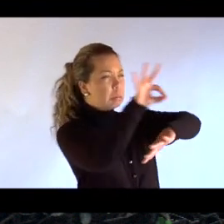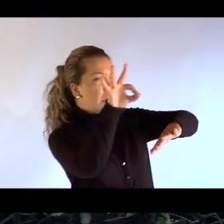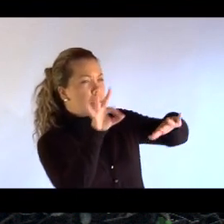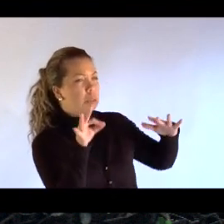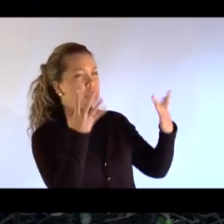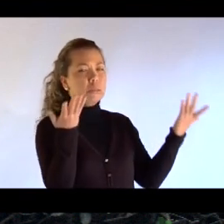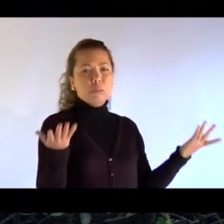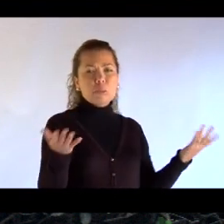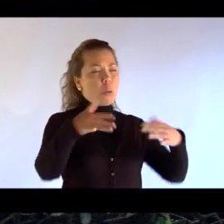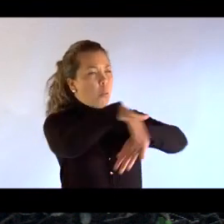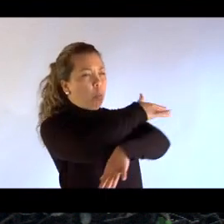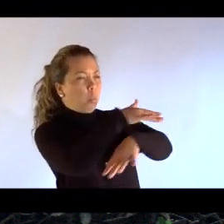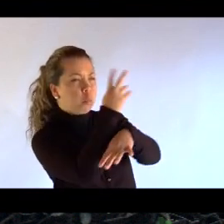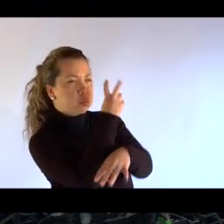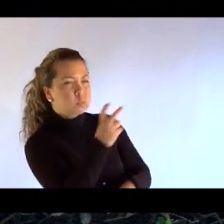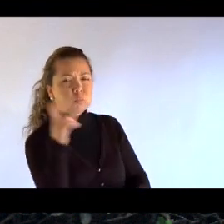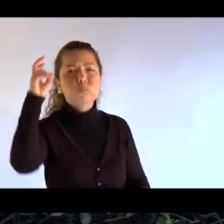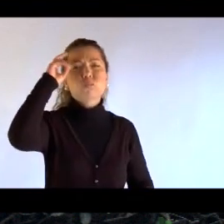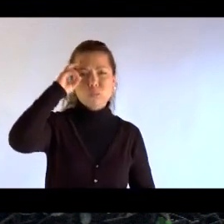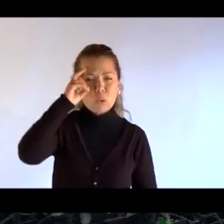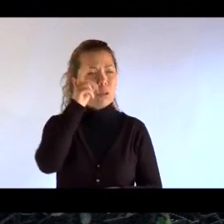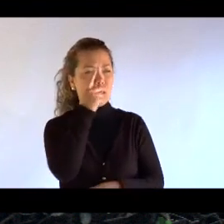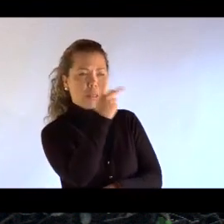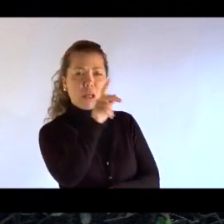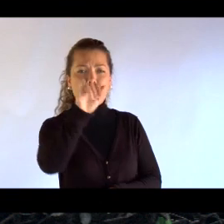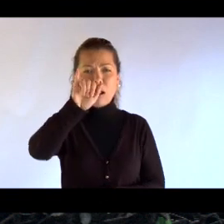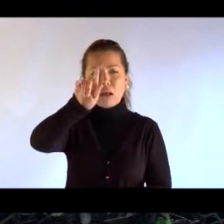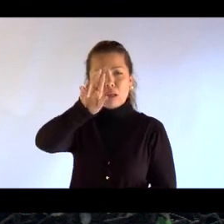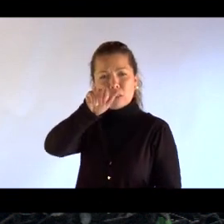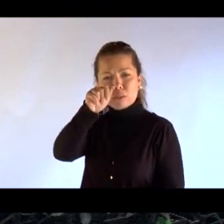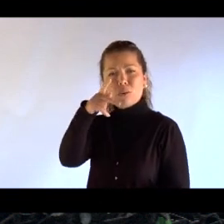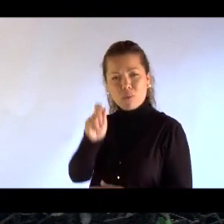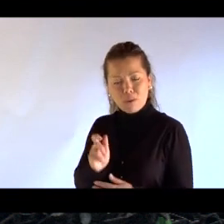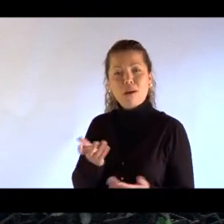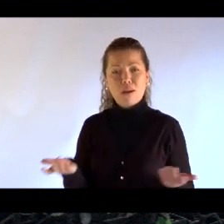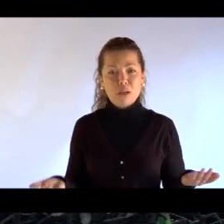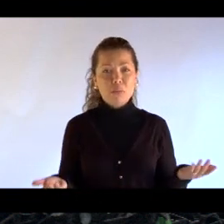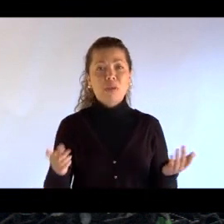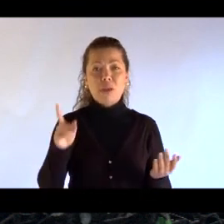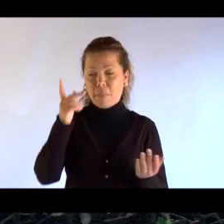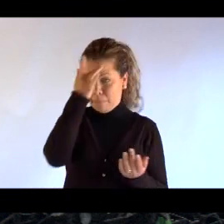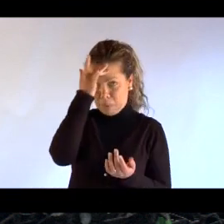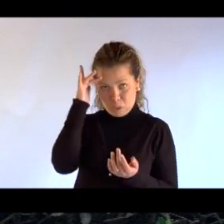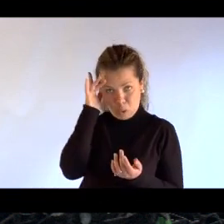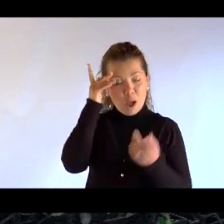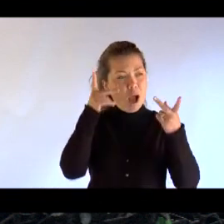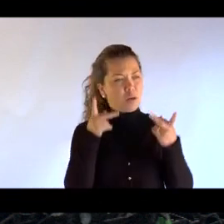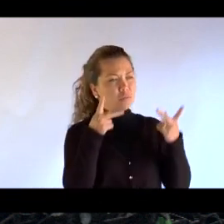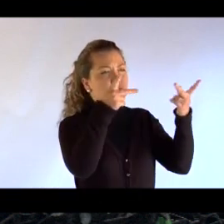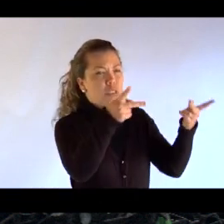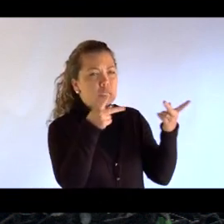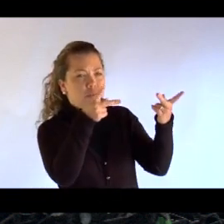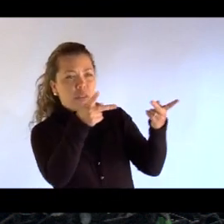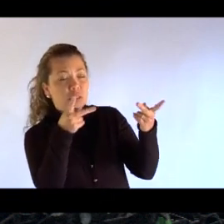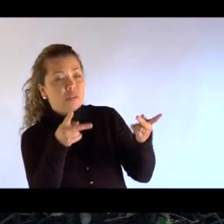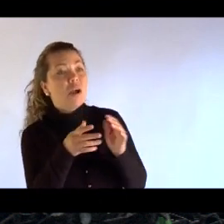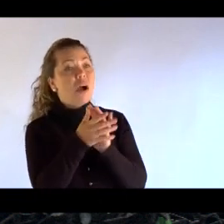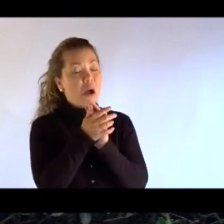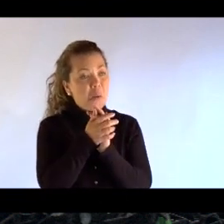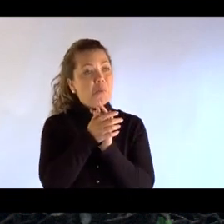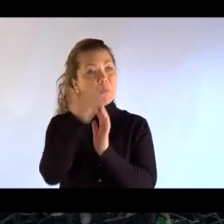explosão de sabores são encontrada hoje nas residências. O arroz lambi-lambi é mais uma das receitas história de